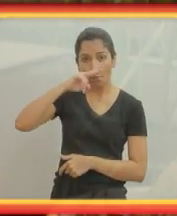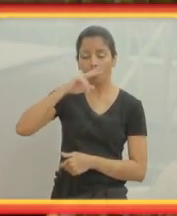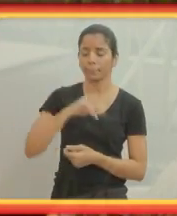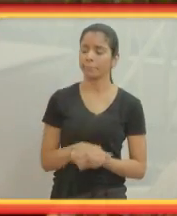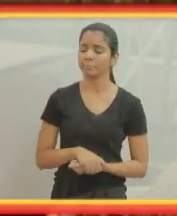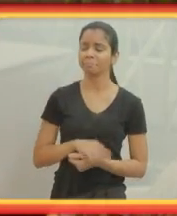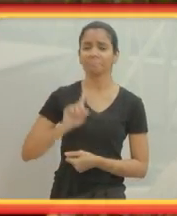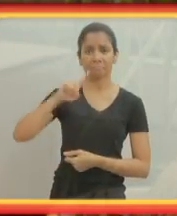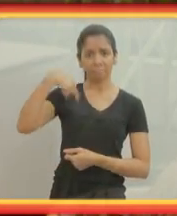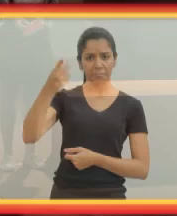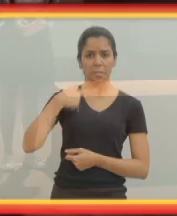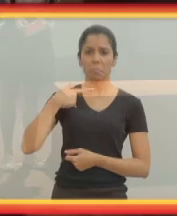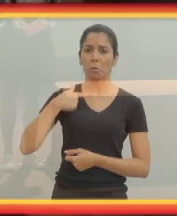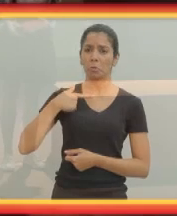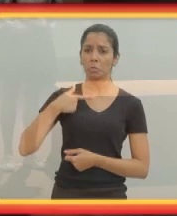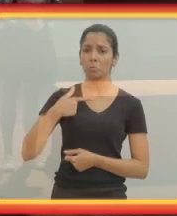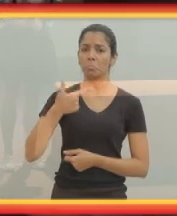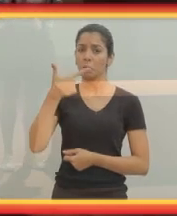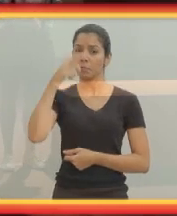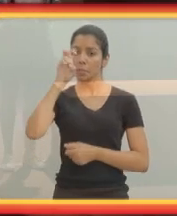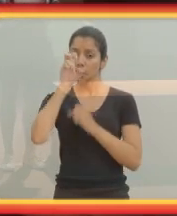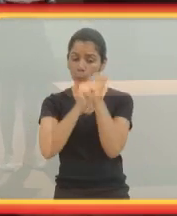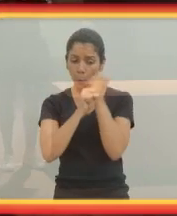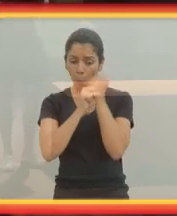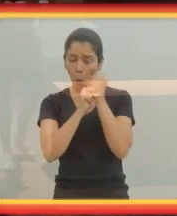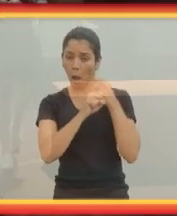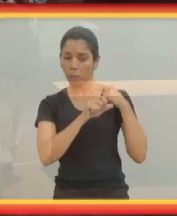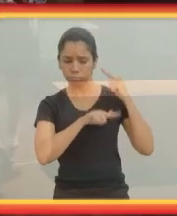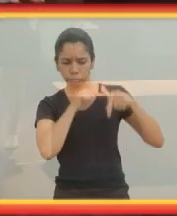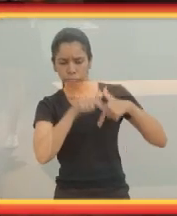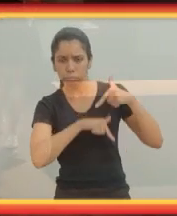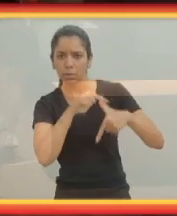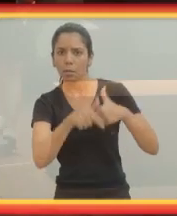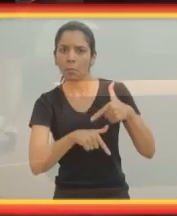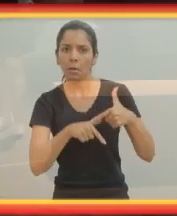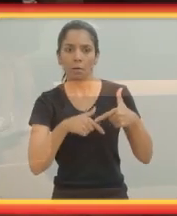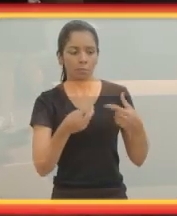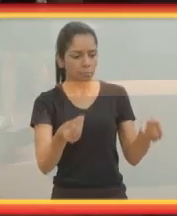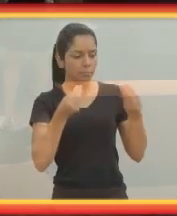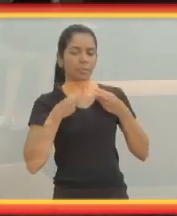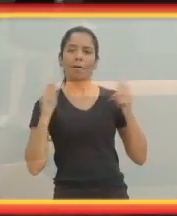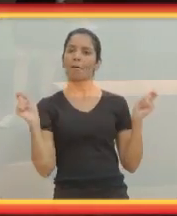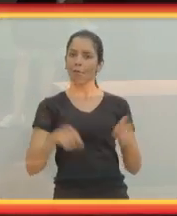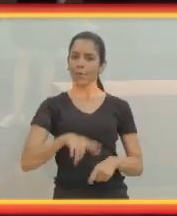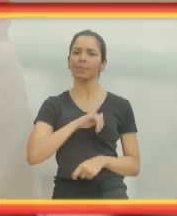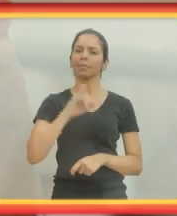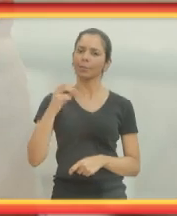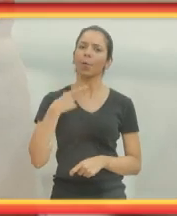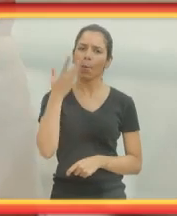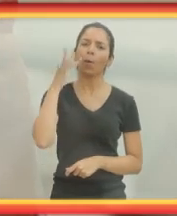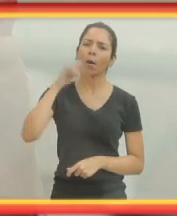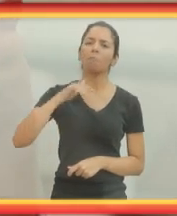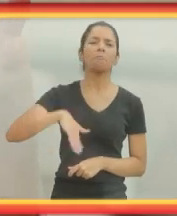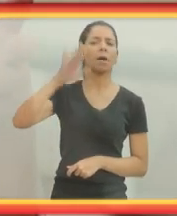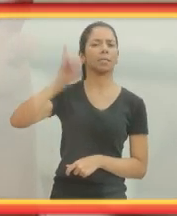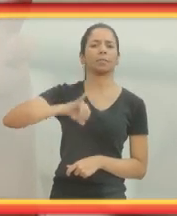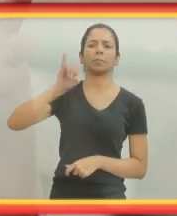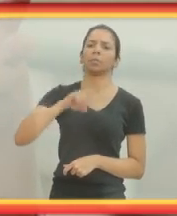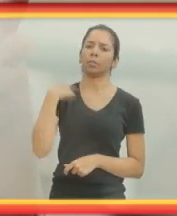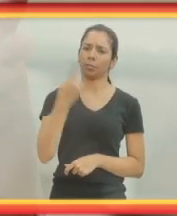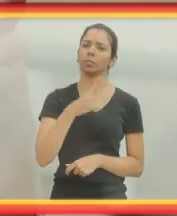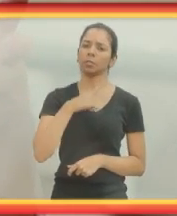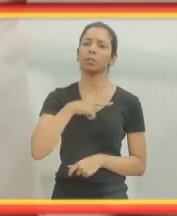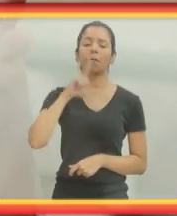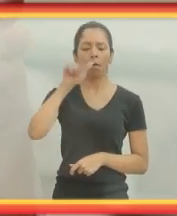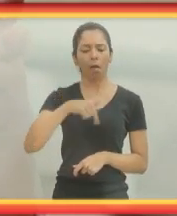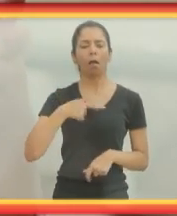história, depois de quase 25 anos de carreira, me proporcionou isso que eu acho que é a coisa mais importante que a